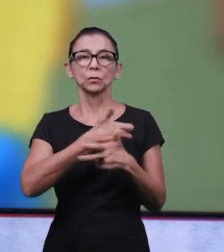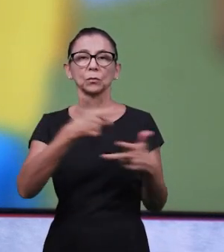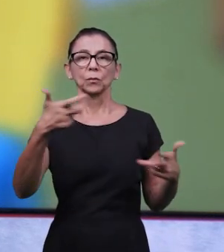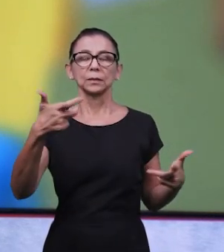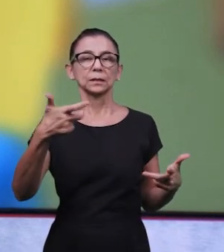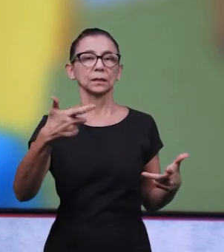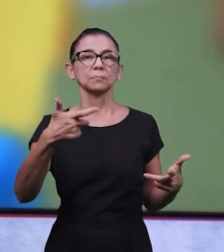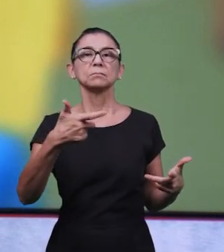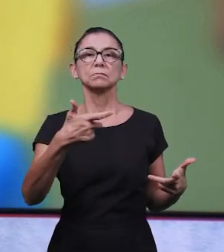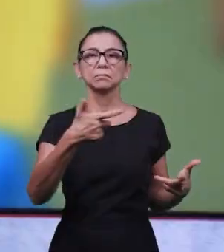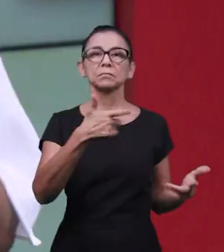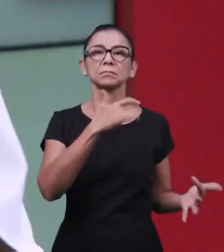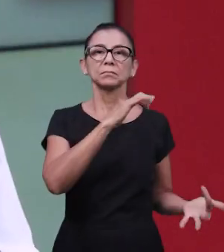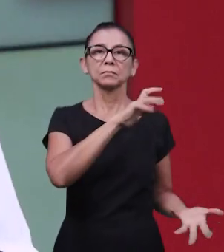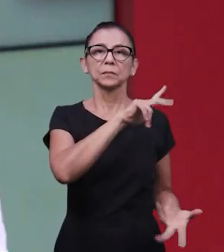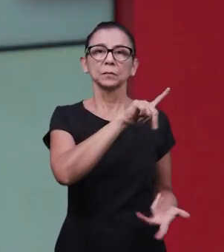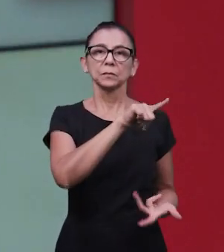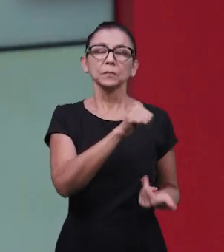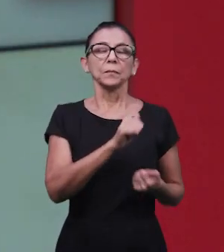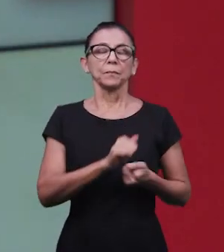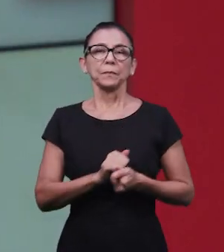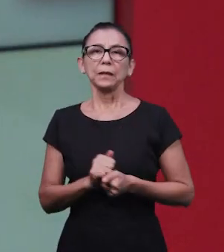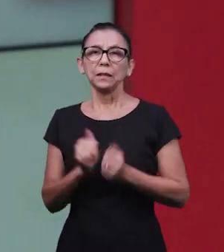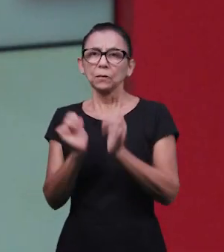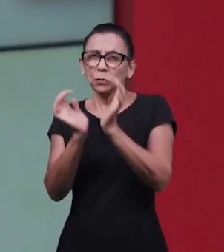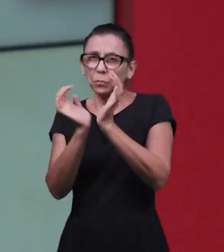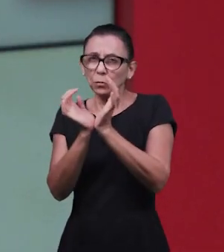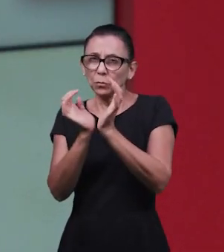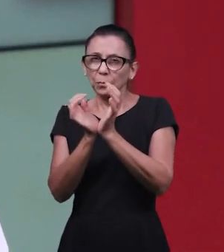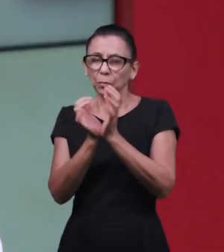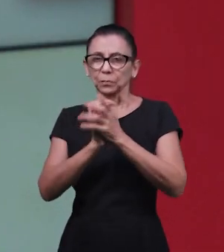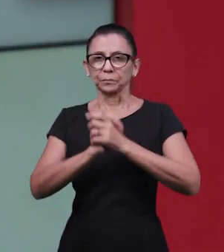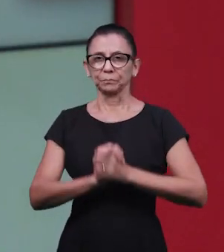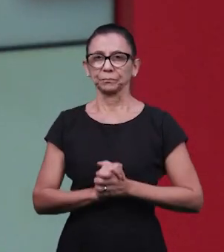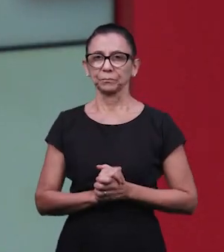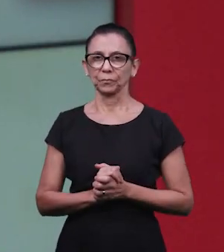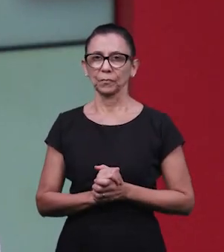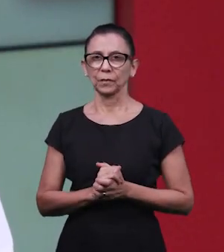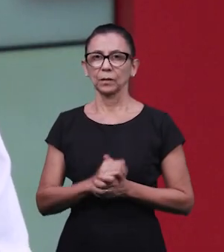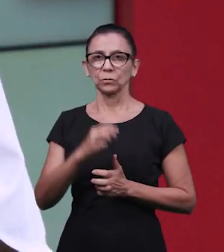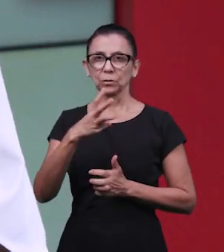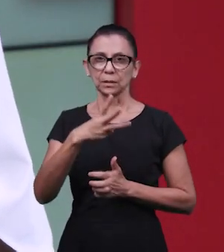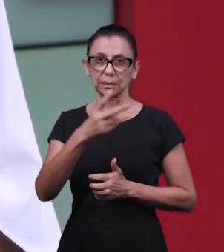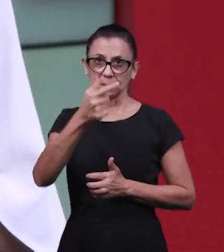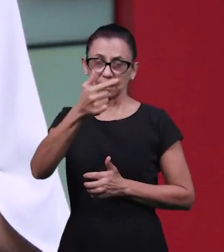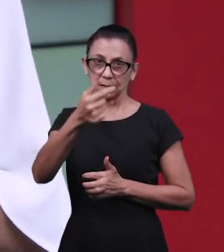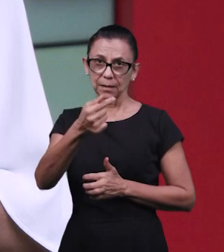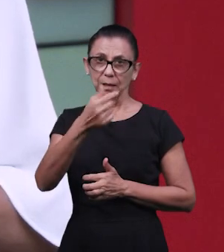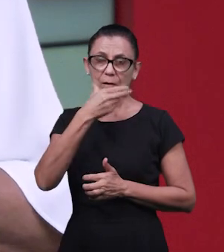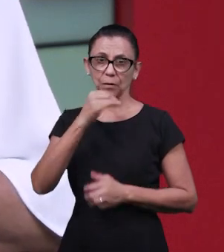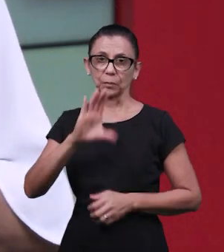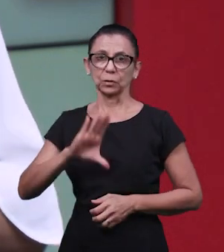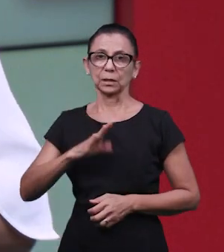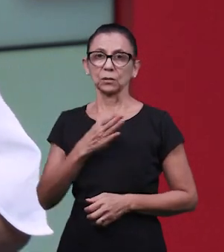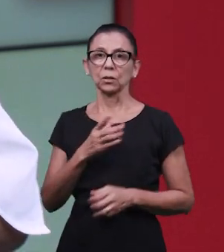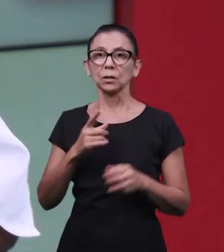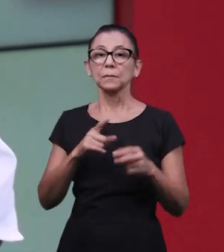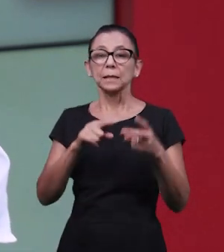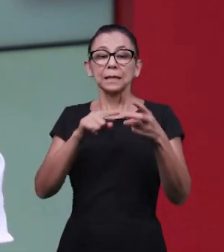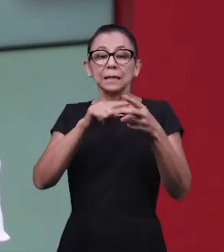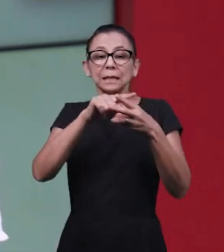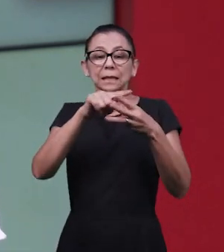ser obedientes ao nosso Rei Jesus. Ser valentes na obra de Deus é amar a